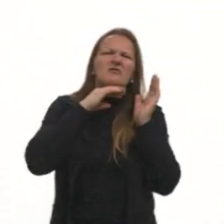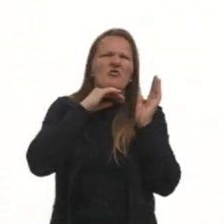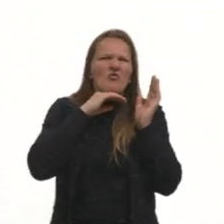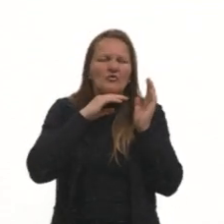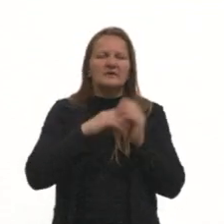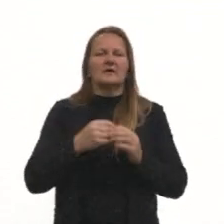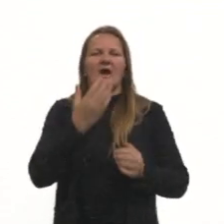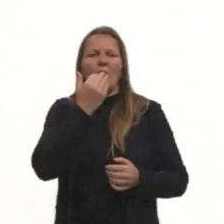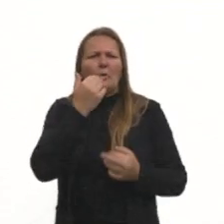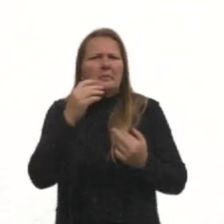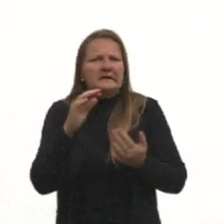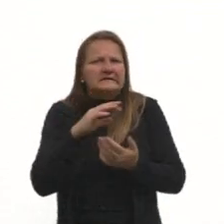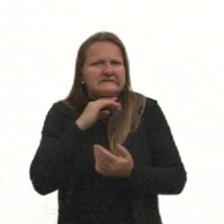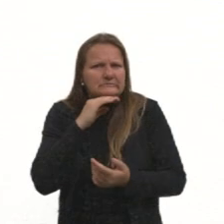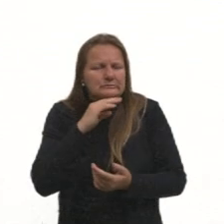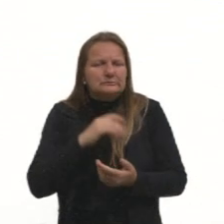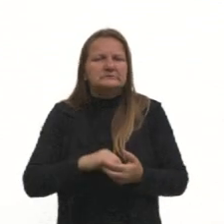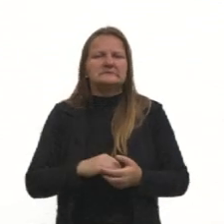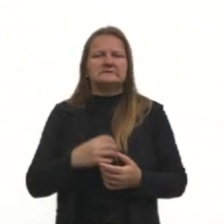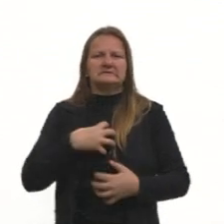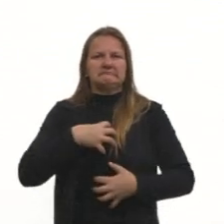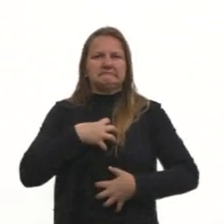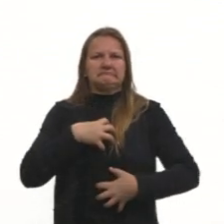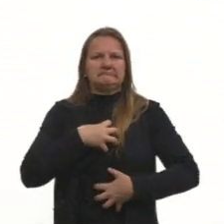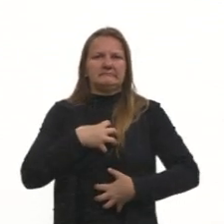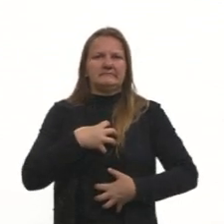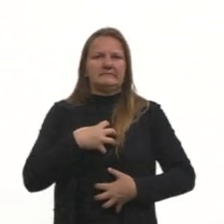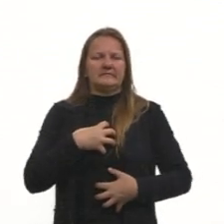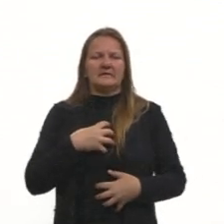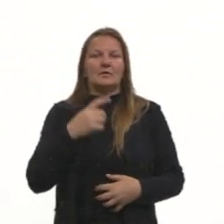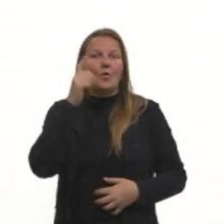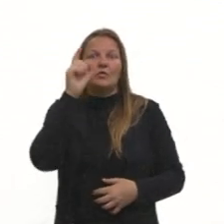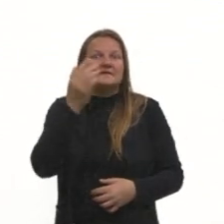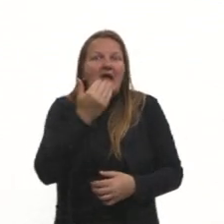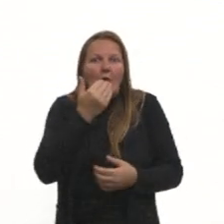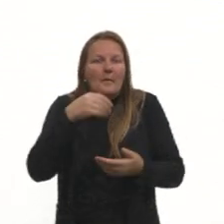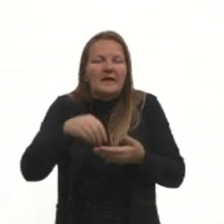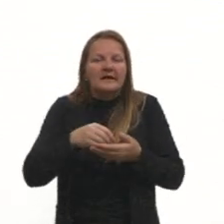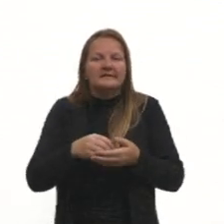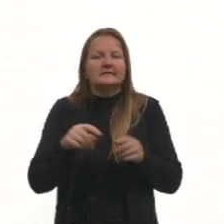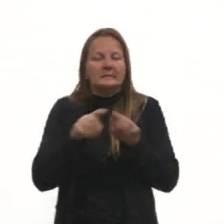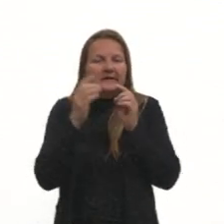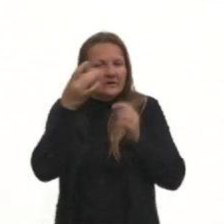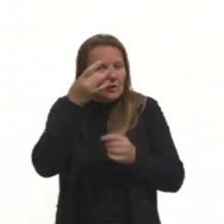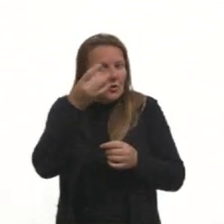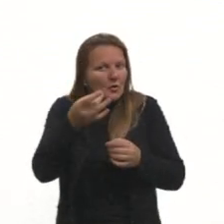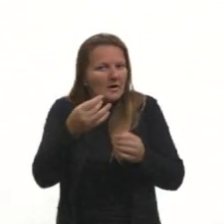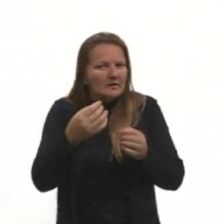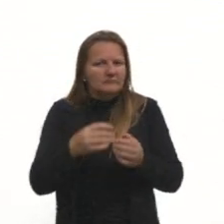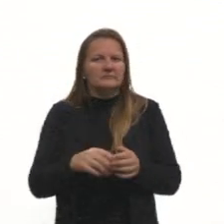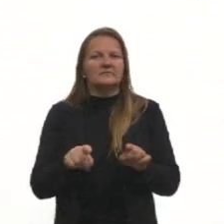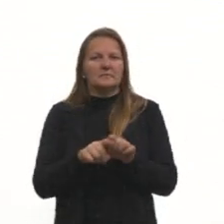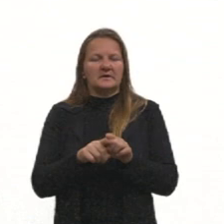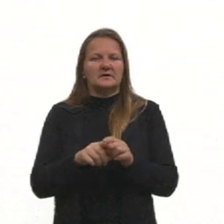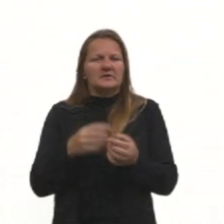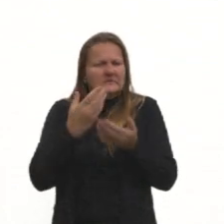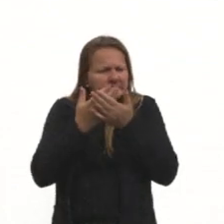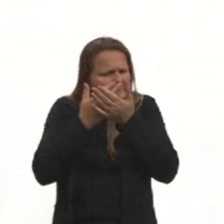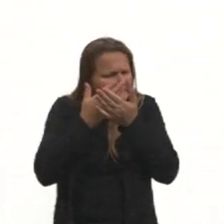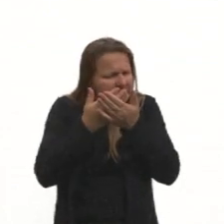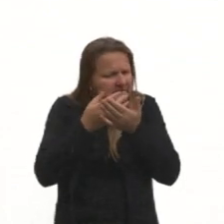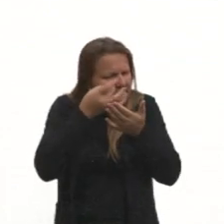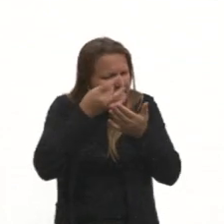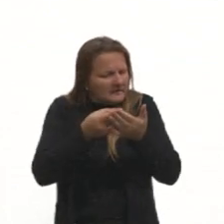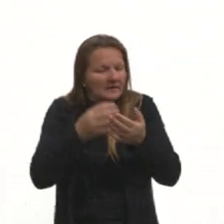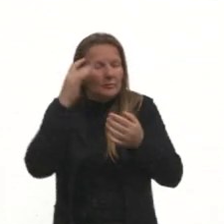atenção e concentração nos estudos aqui eu trago algo gente que para mim também foi uma vivência